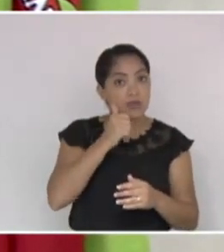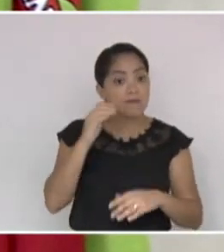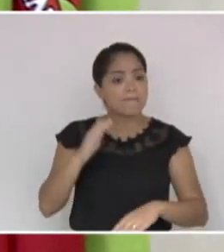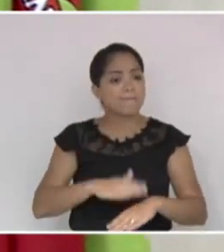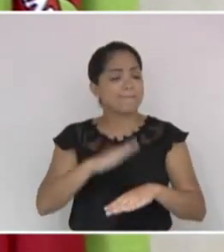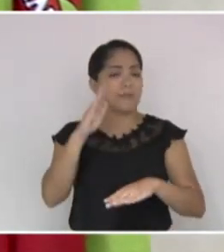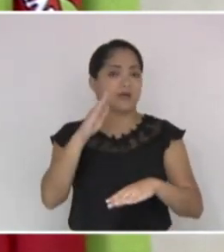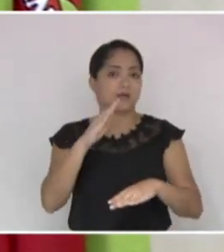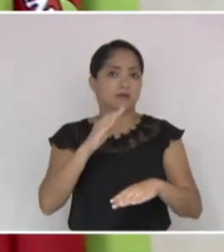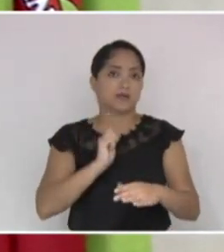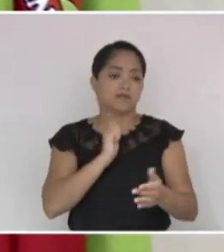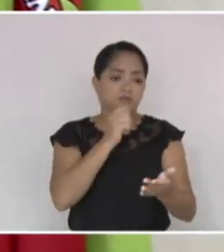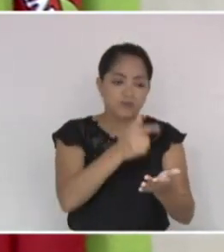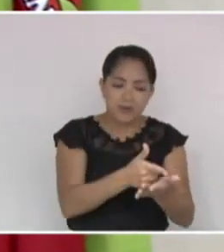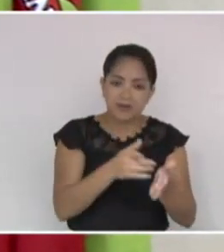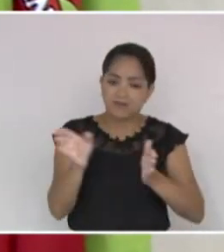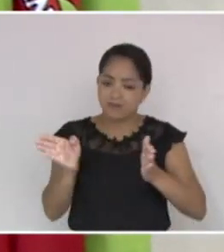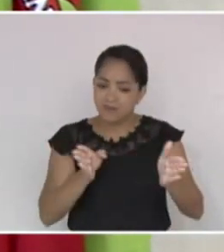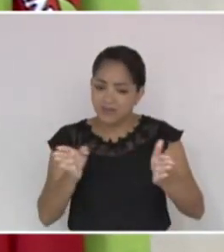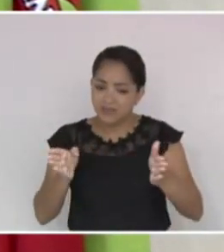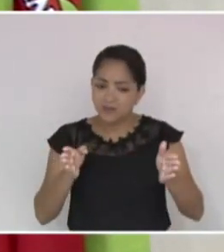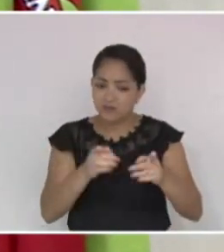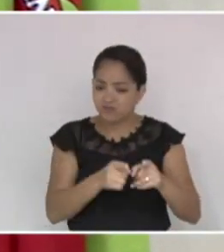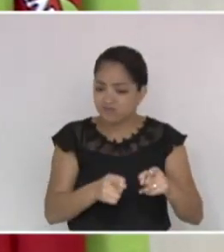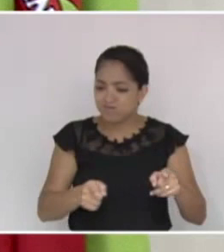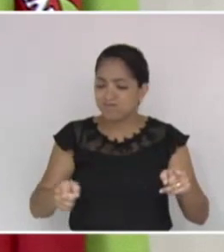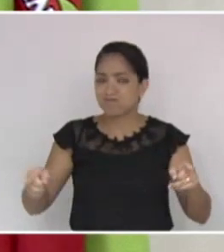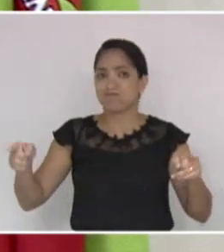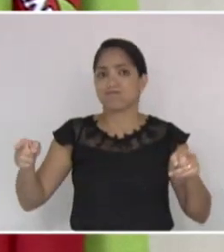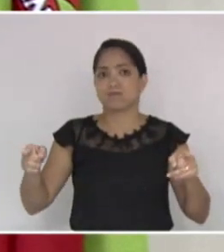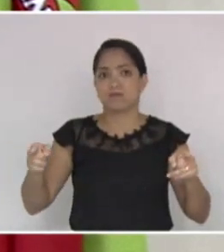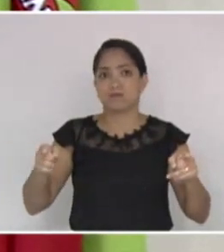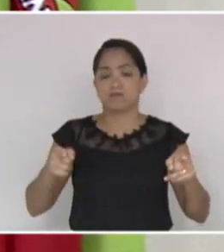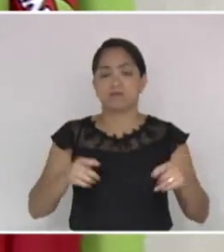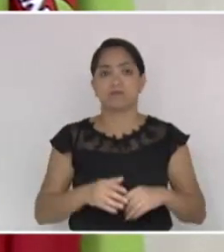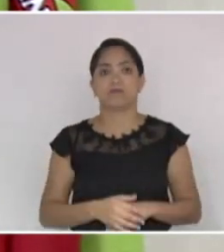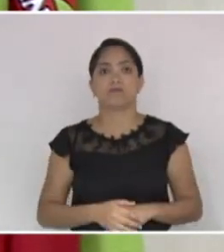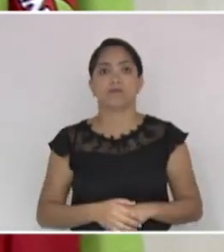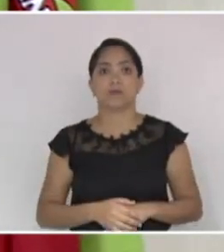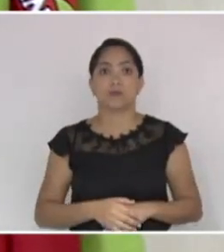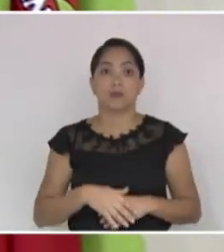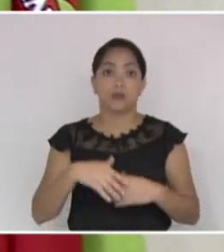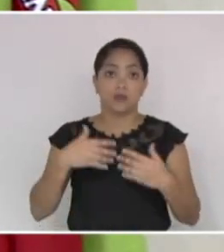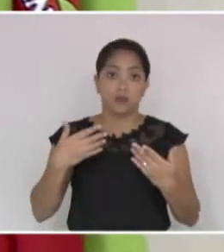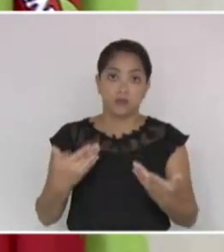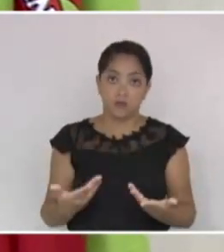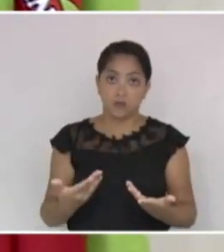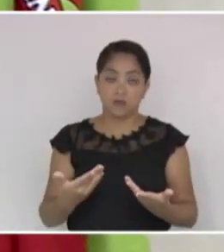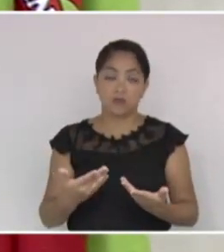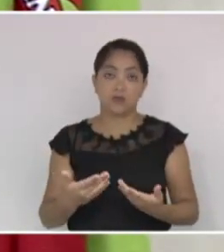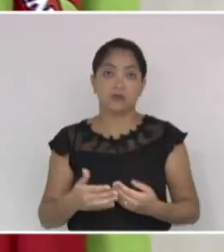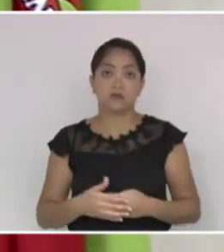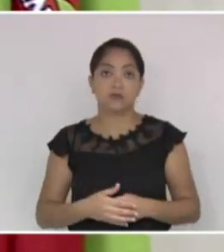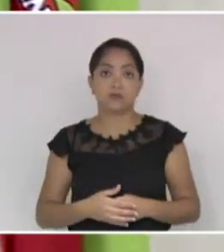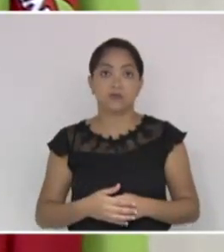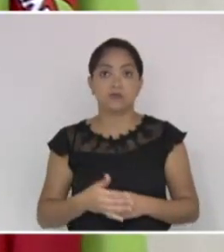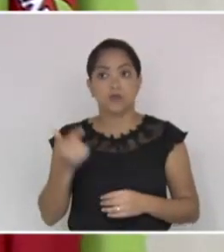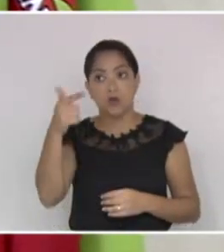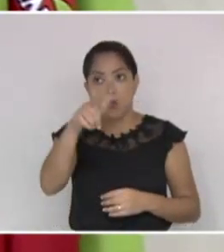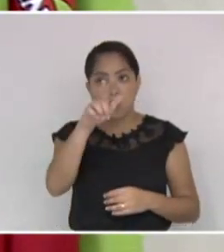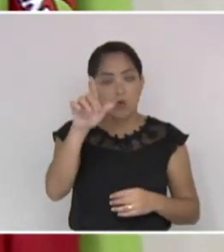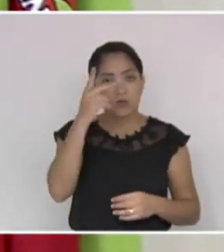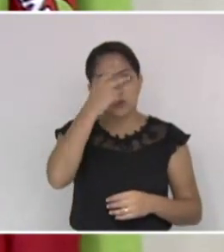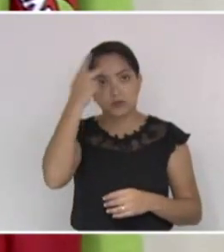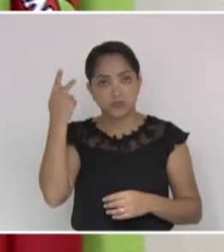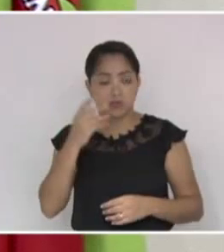tempo de contribuição, benefícios menores e por menos tempo. enquanto mantém os privilégios para os mais ricos. Isso